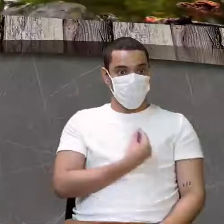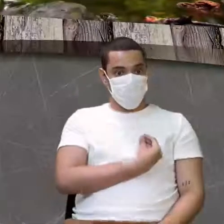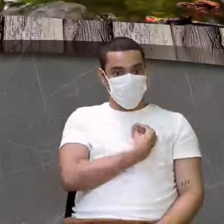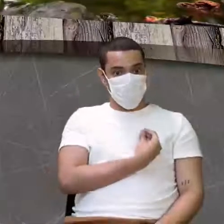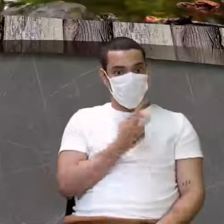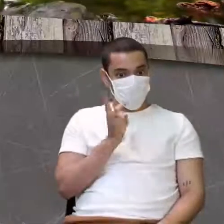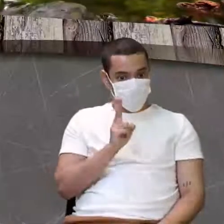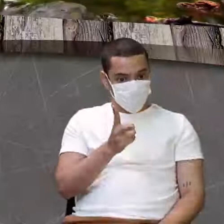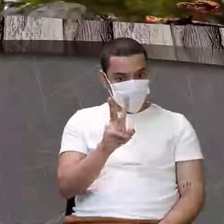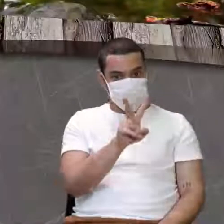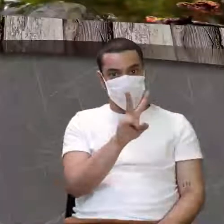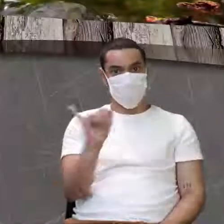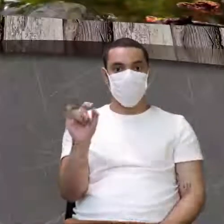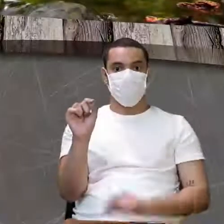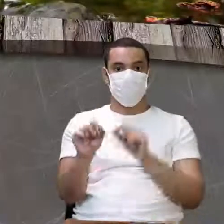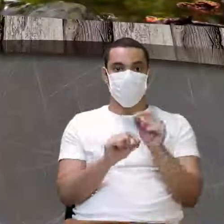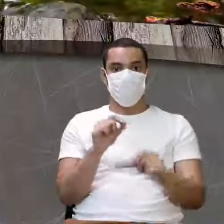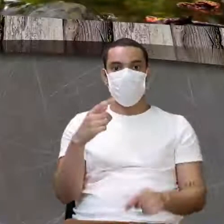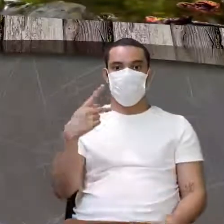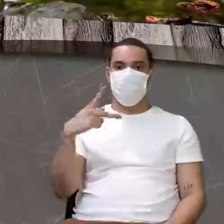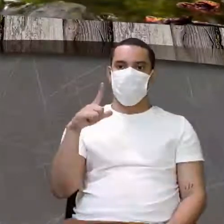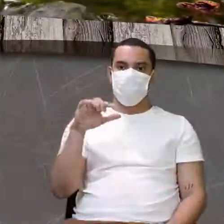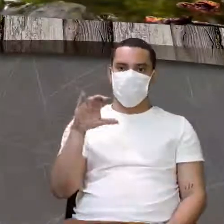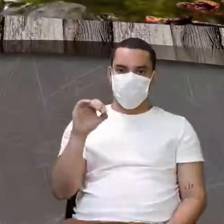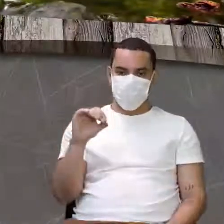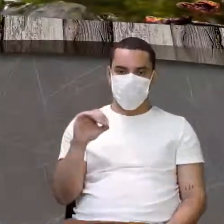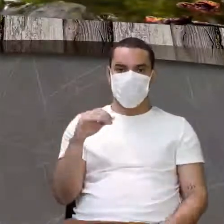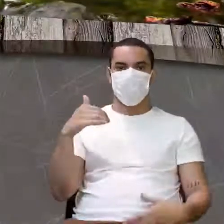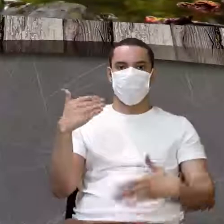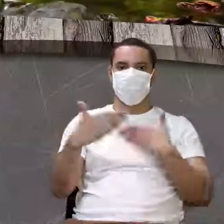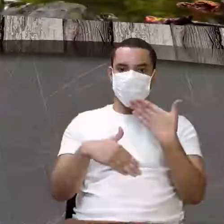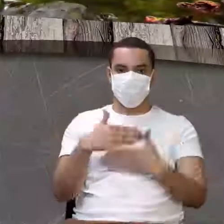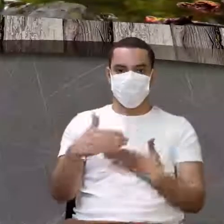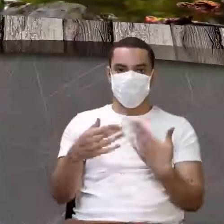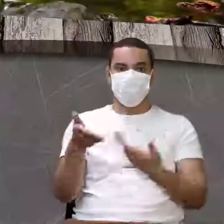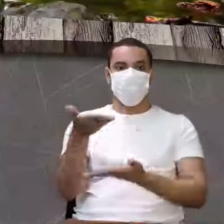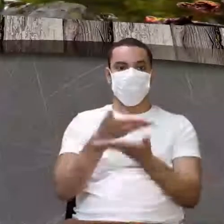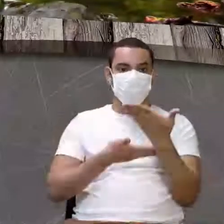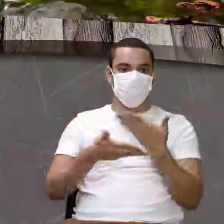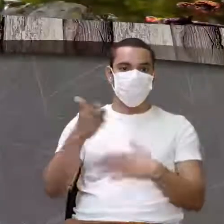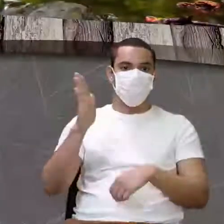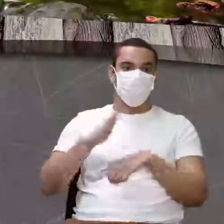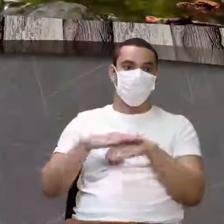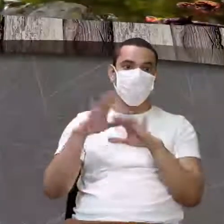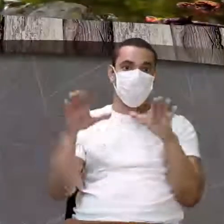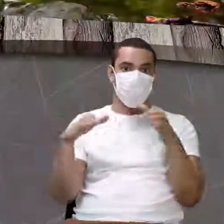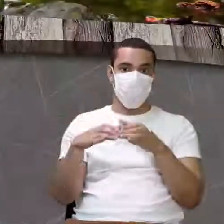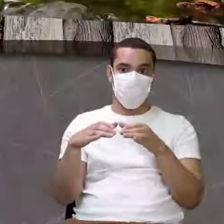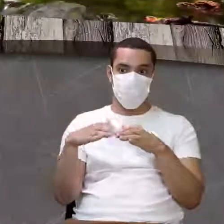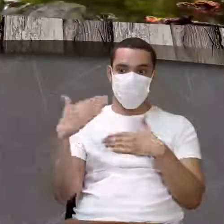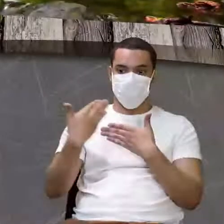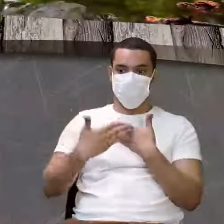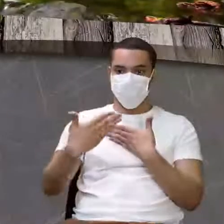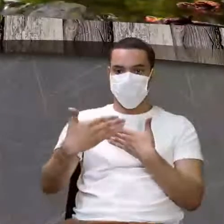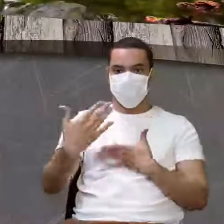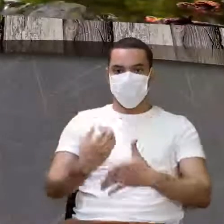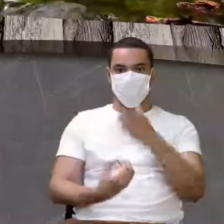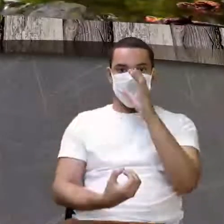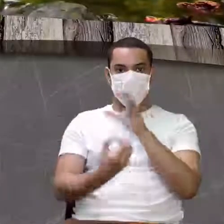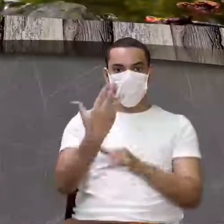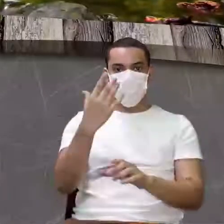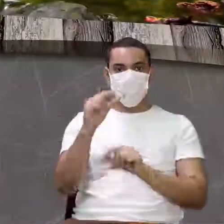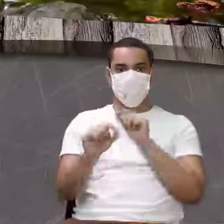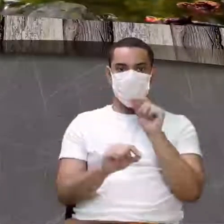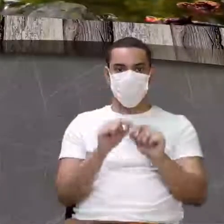permanecer, vai se tornar uma plesiomorfia até ser compartilhada por mais grupos, aí formando as